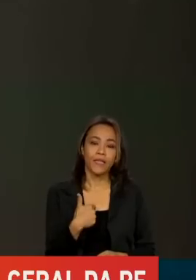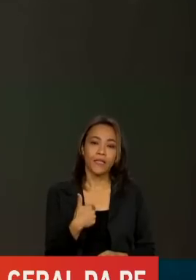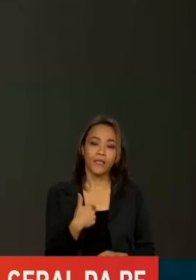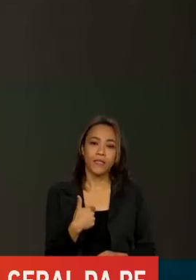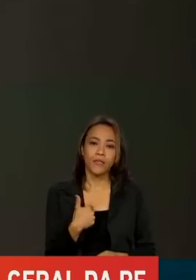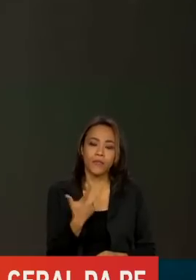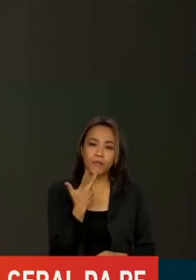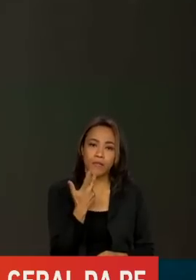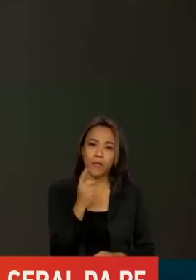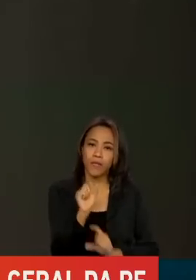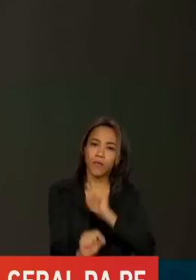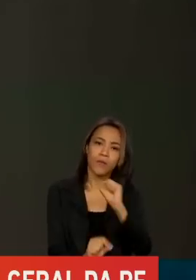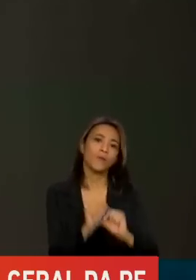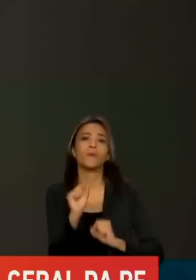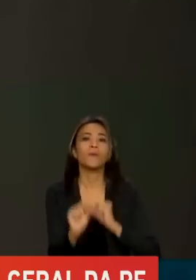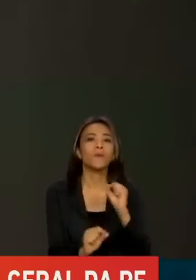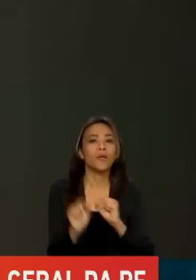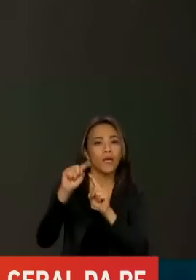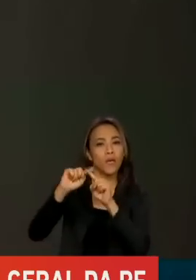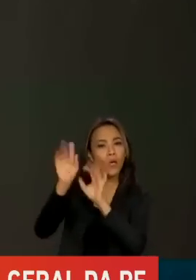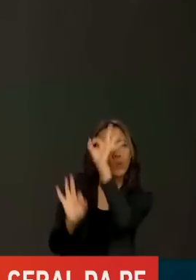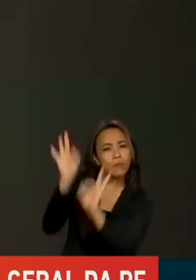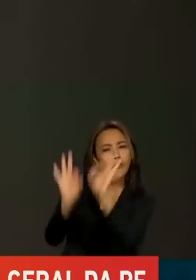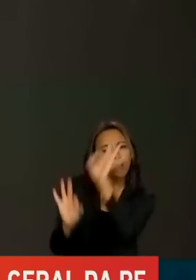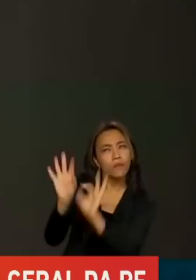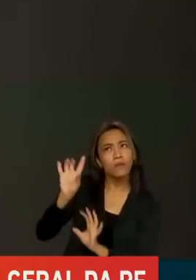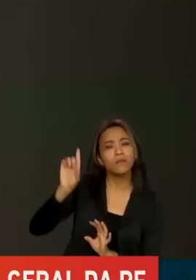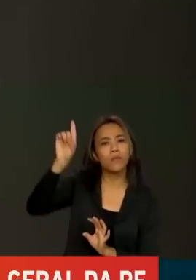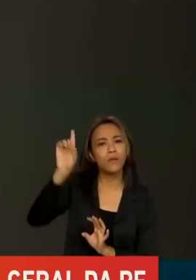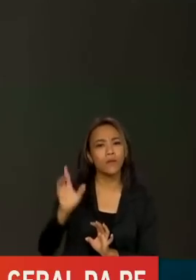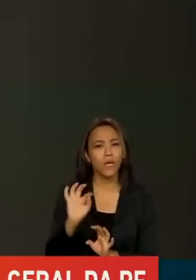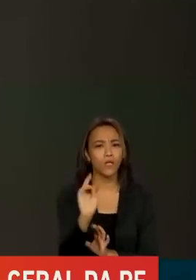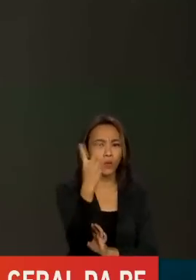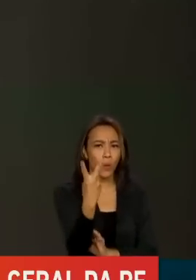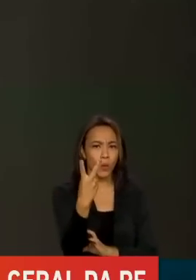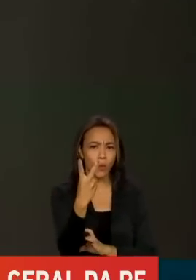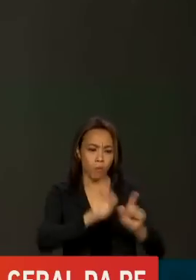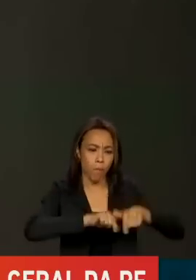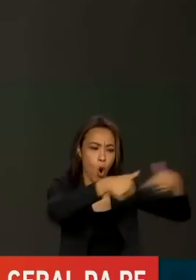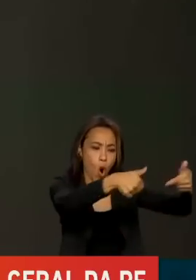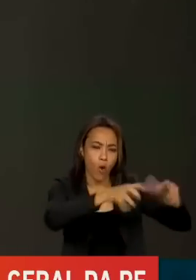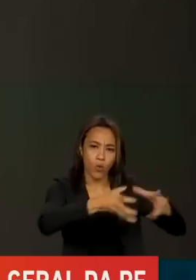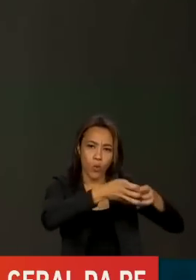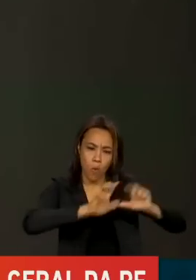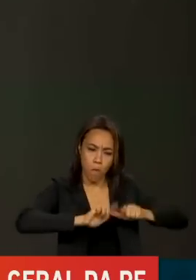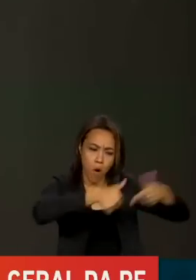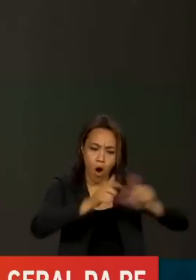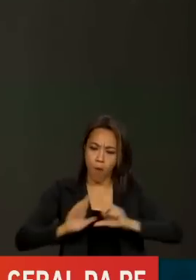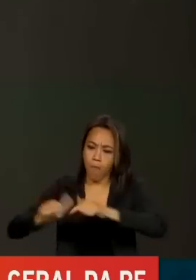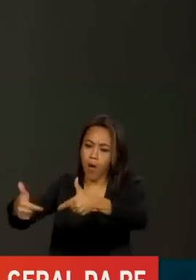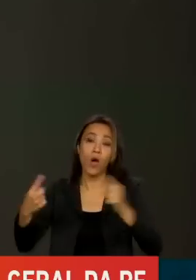o destino os designos de Deus as duas operações grandes operações